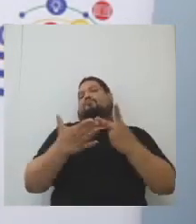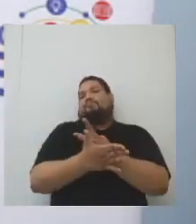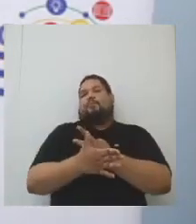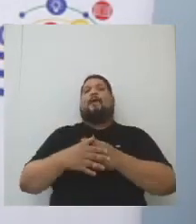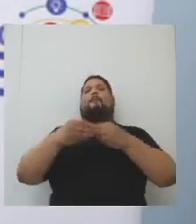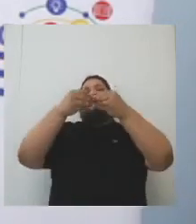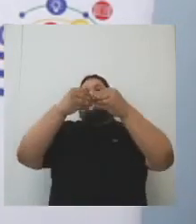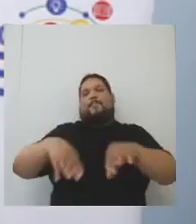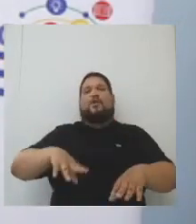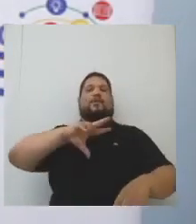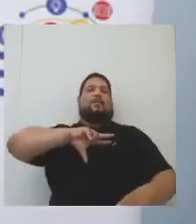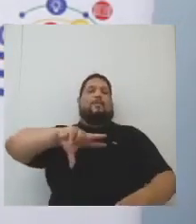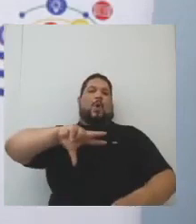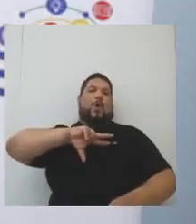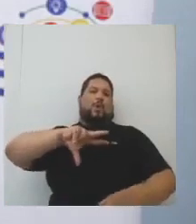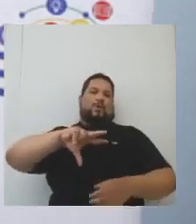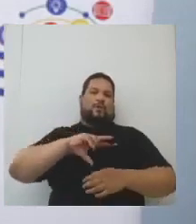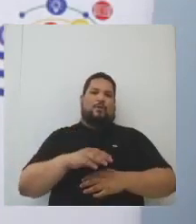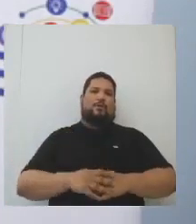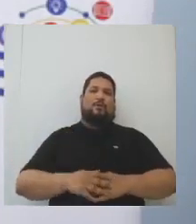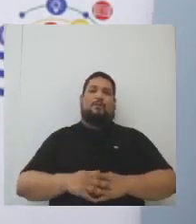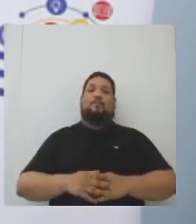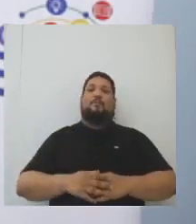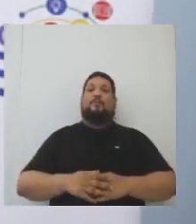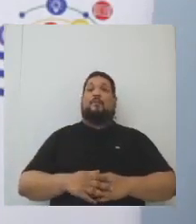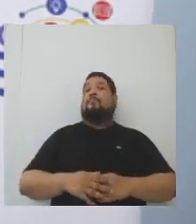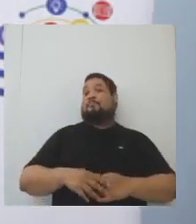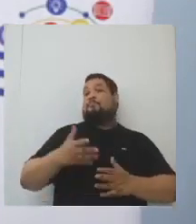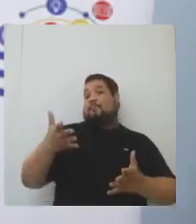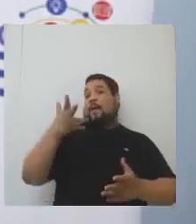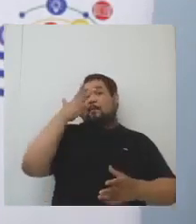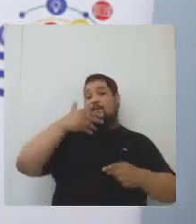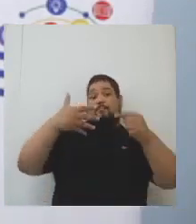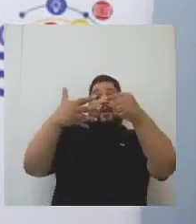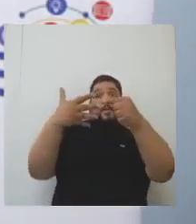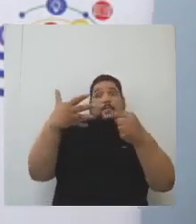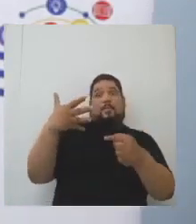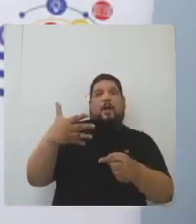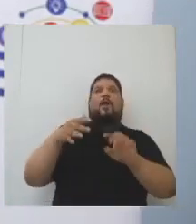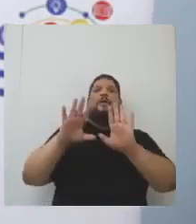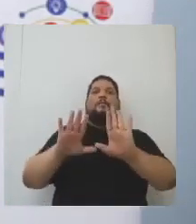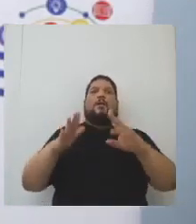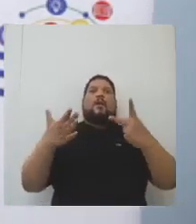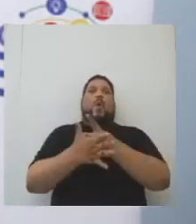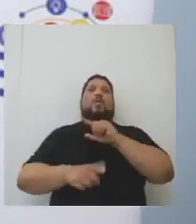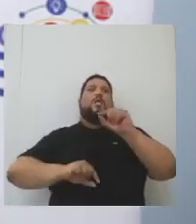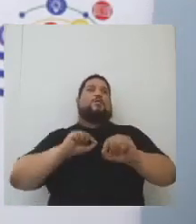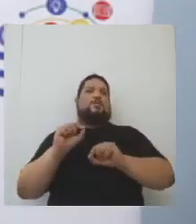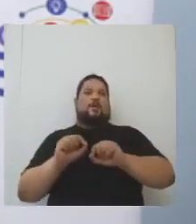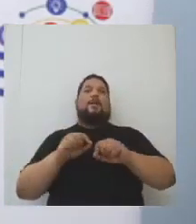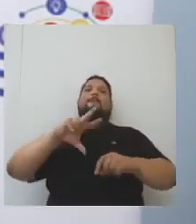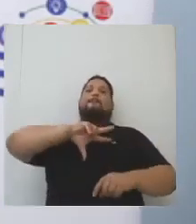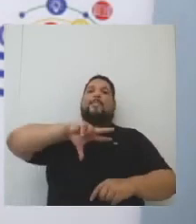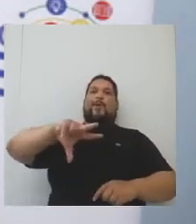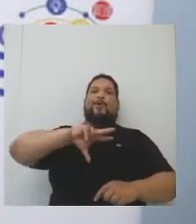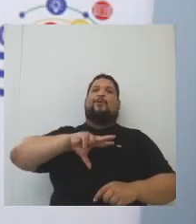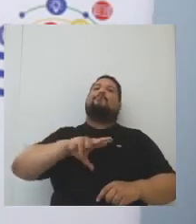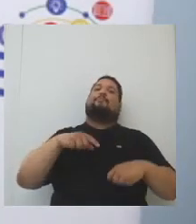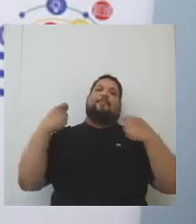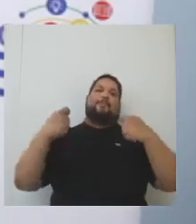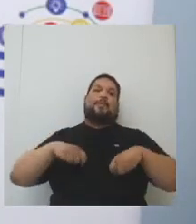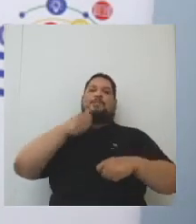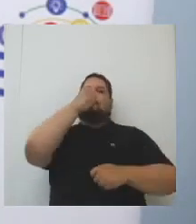ocasião prejudicando Portugal, mesmo com todas essas benesses. O que é que acontece diante desse fato? Os portugueses então tiveram